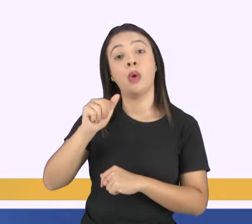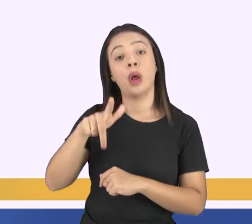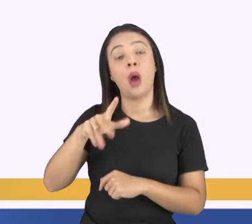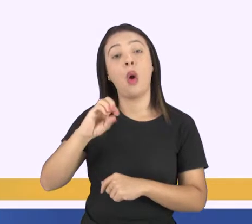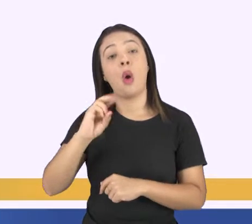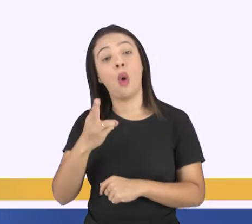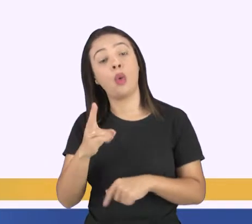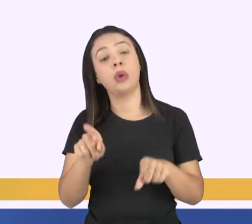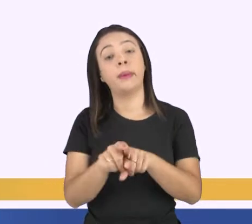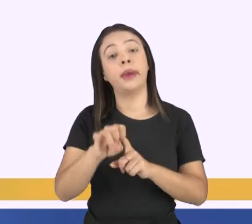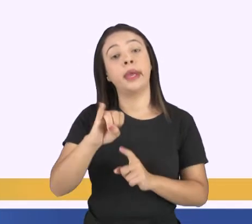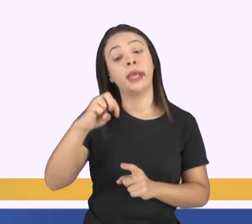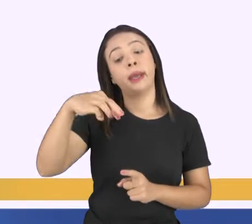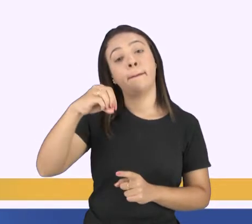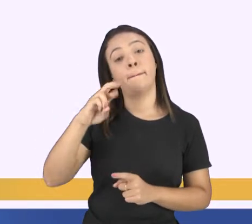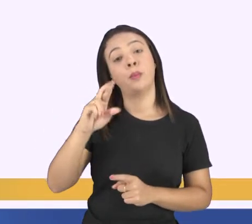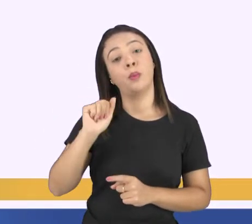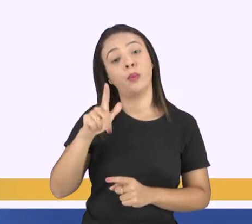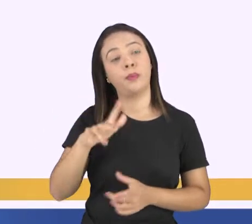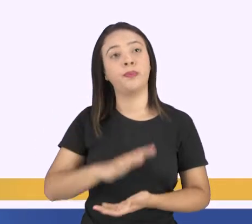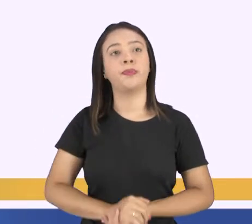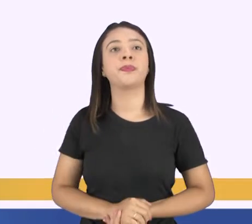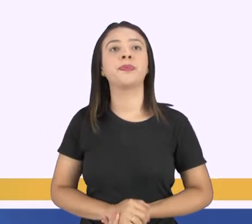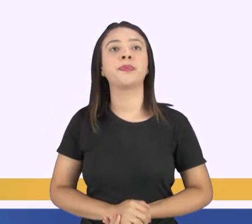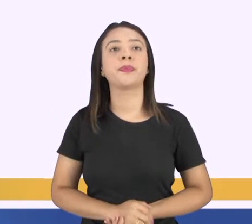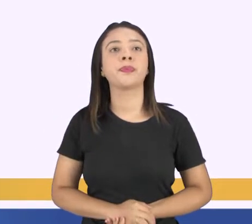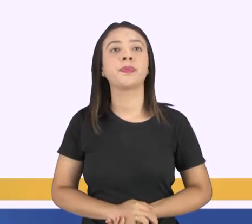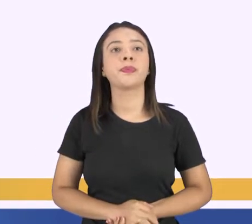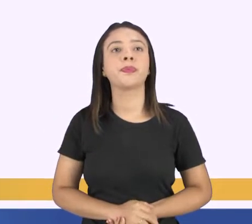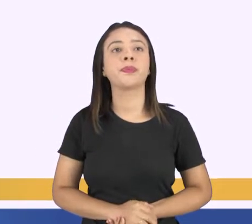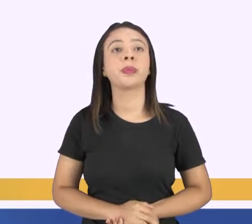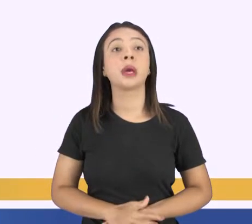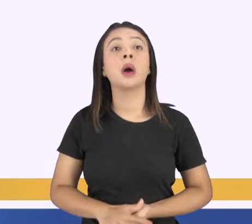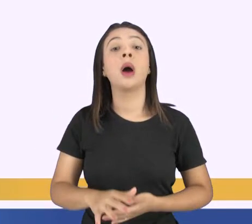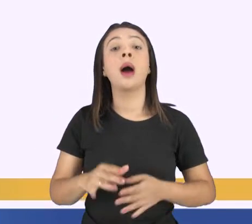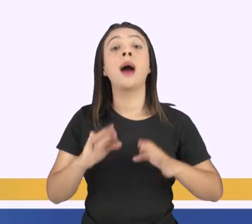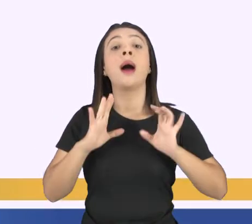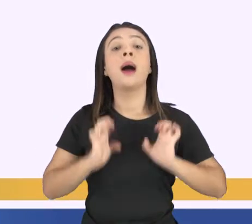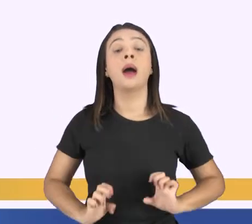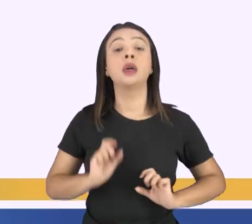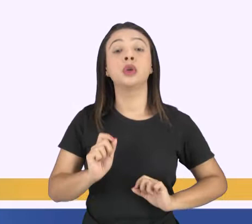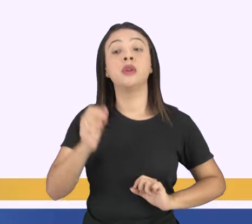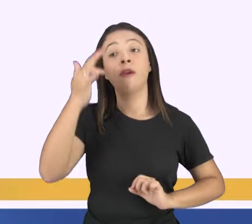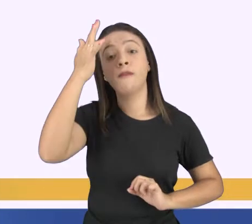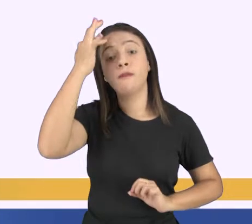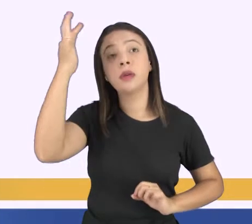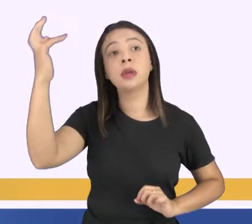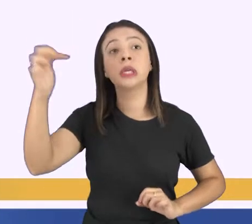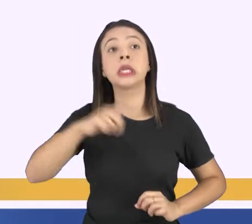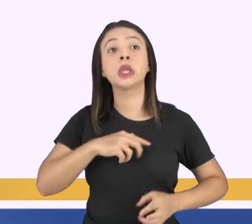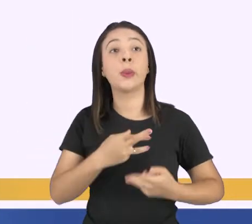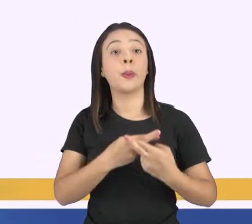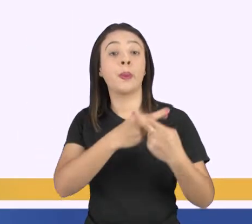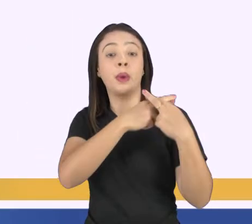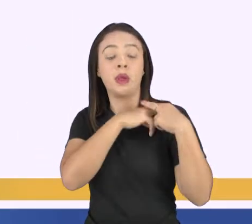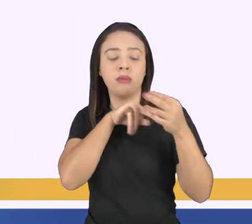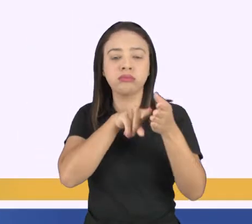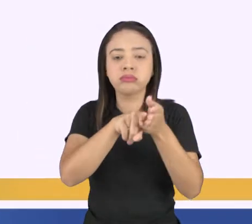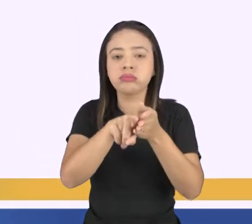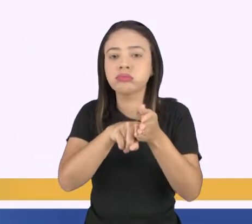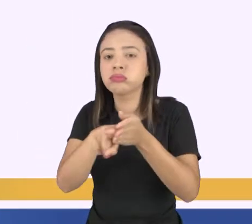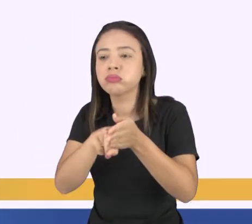antiético, tá? Então, vamos lá. A parte da filosofia responsável pela investigação dos princípios